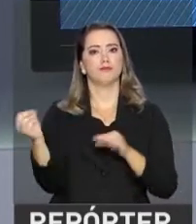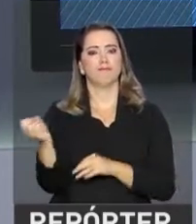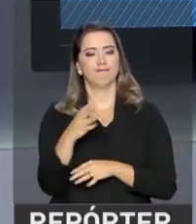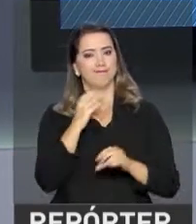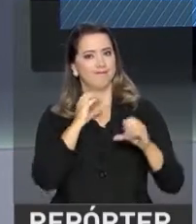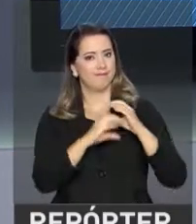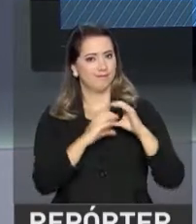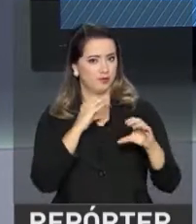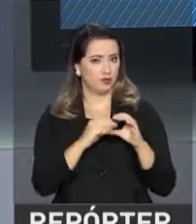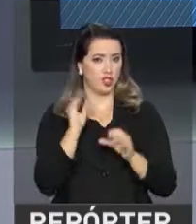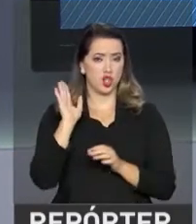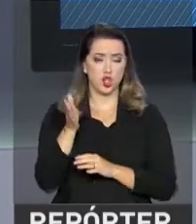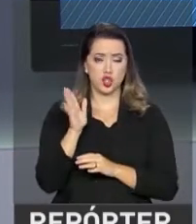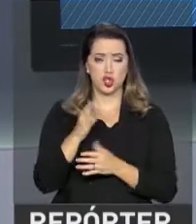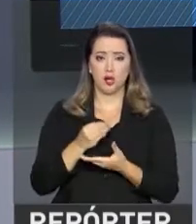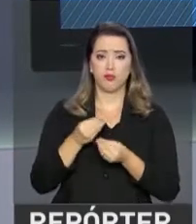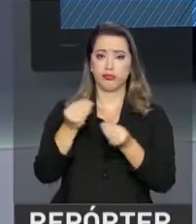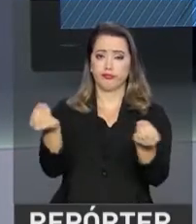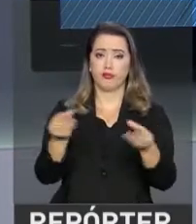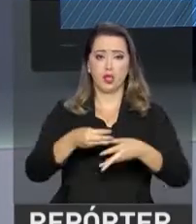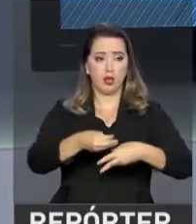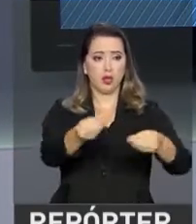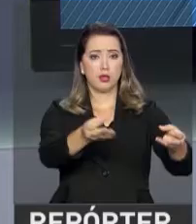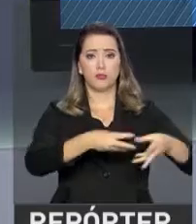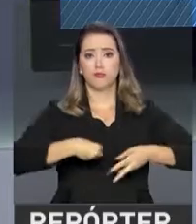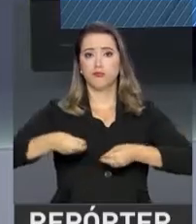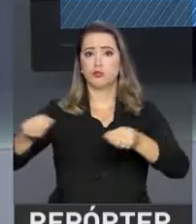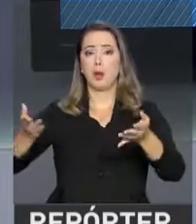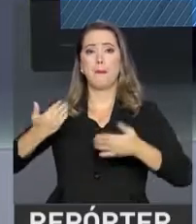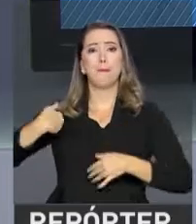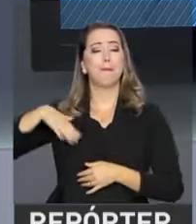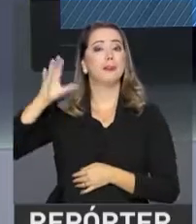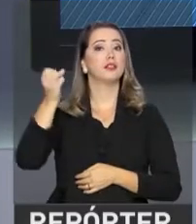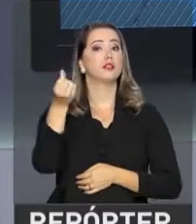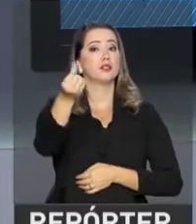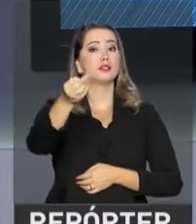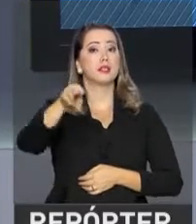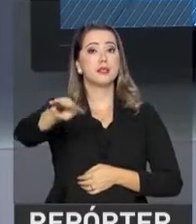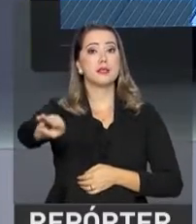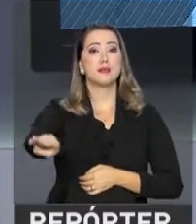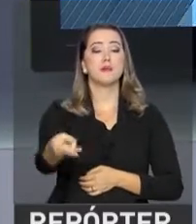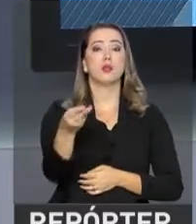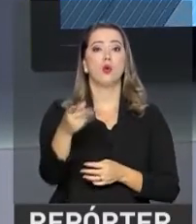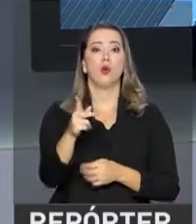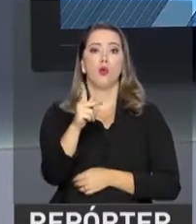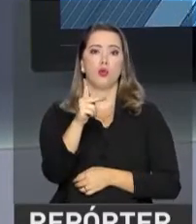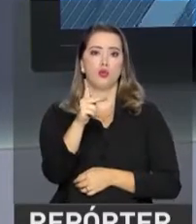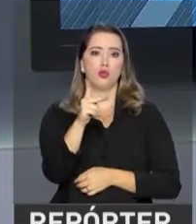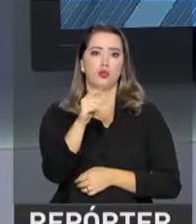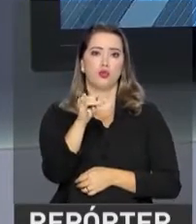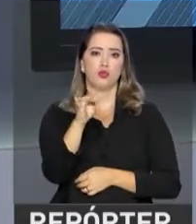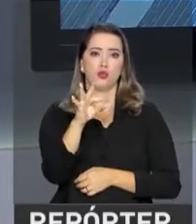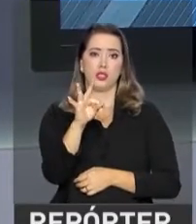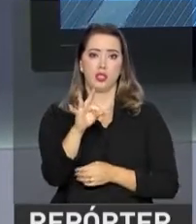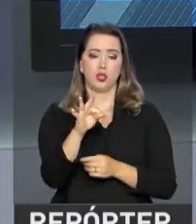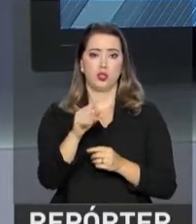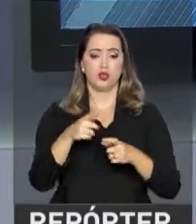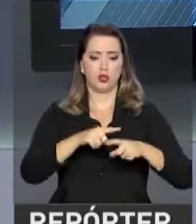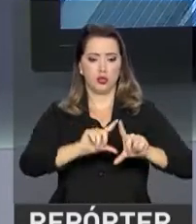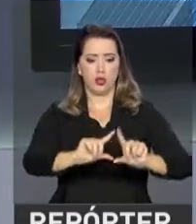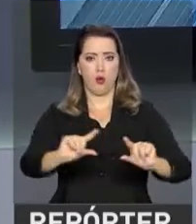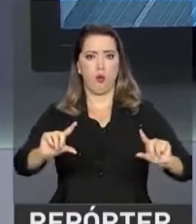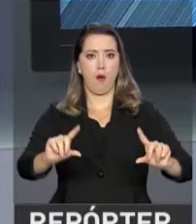e comunicações já foram distribuídos em todo o país mais de 6 milhões de kits com o conversor e antena digital